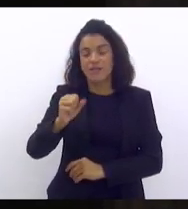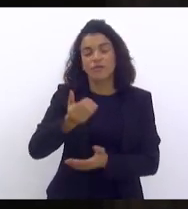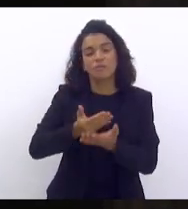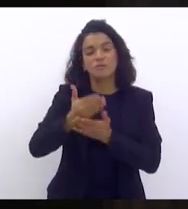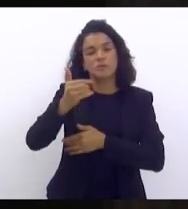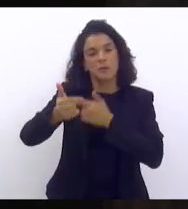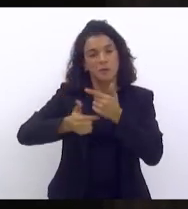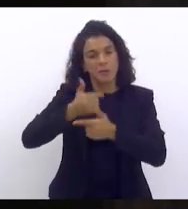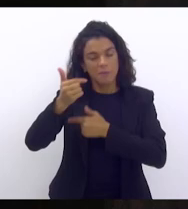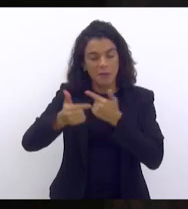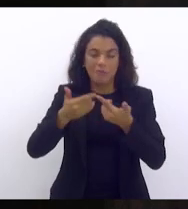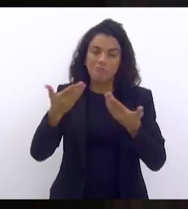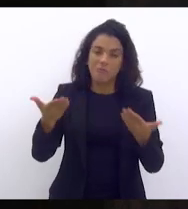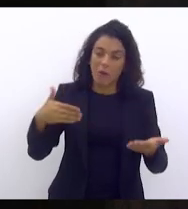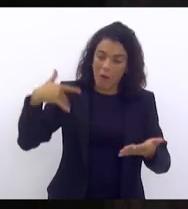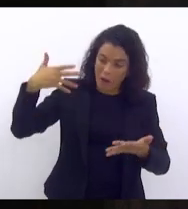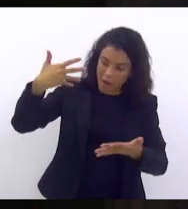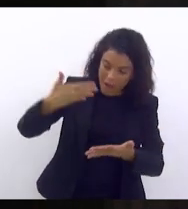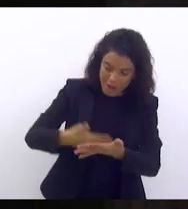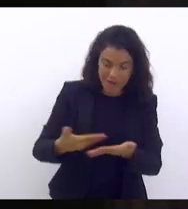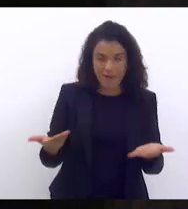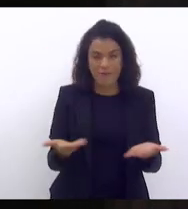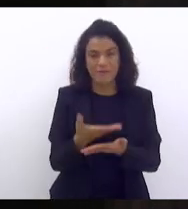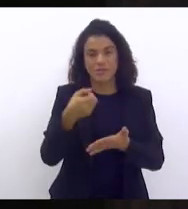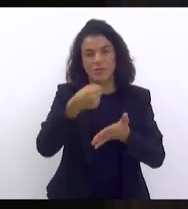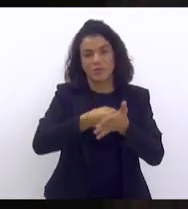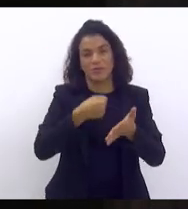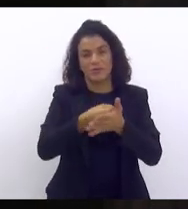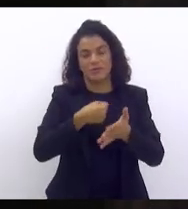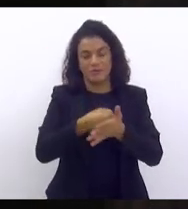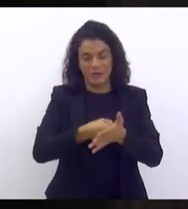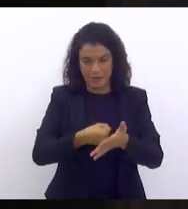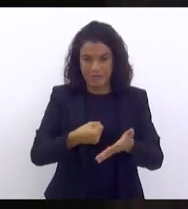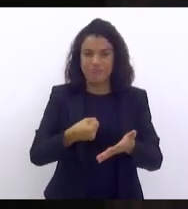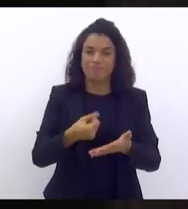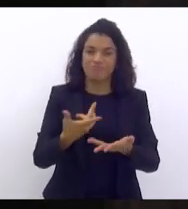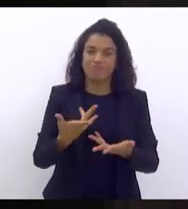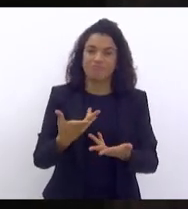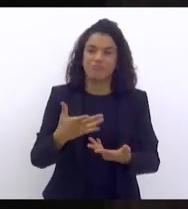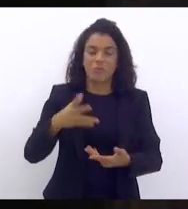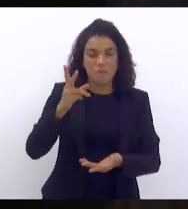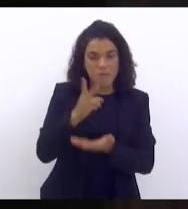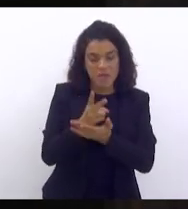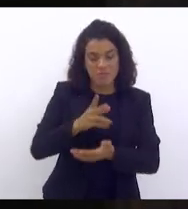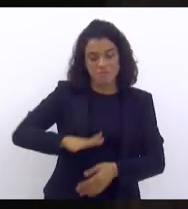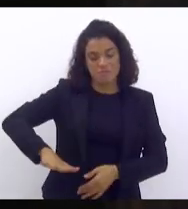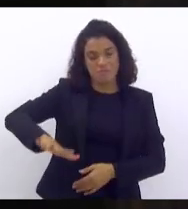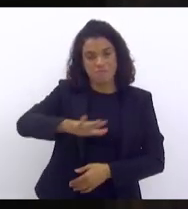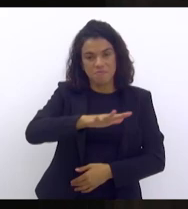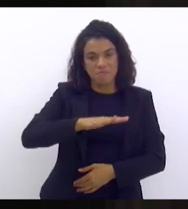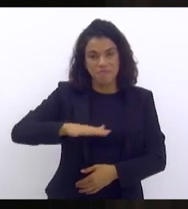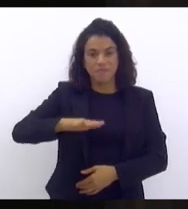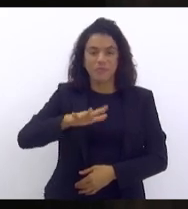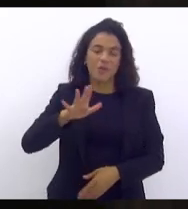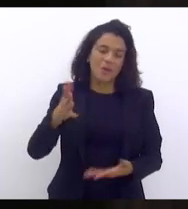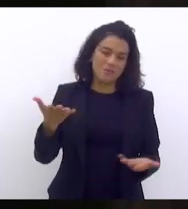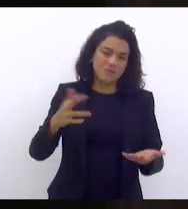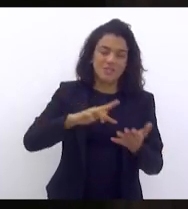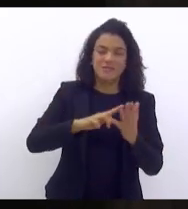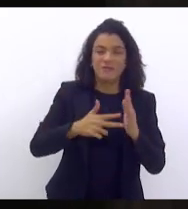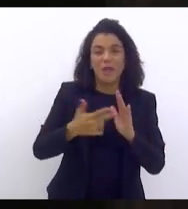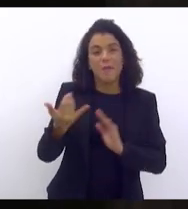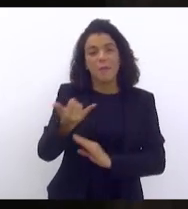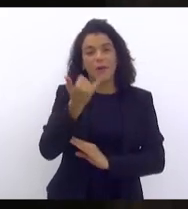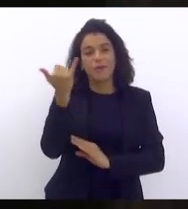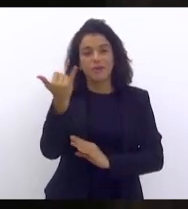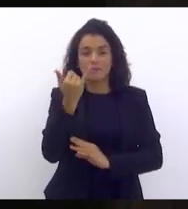lá. Então, é até hoje, né? Nessa luta junto com a gente, no nosso mesmo território. Então, é muito importante, quando qualquer coisa que